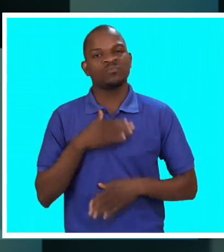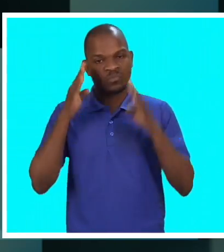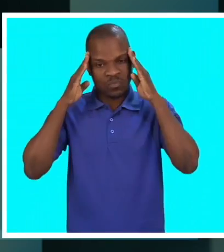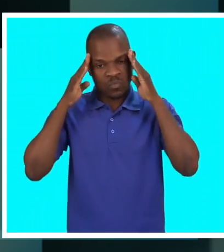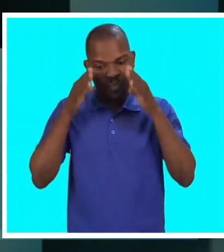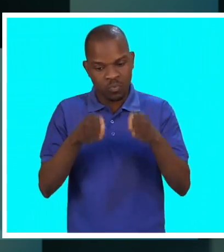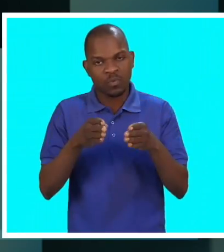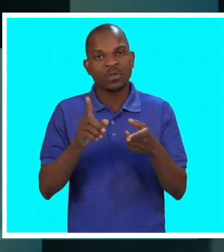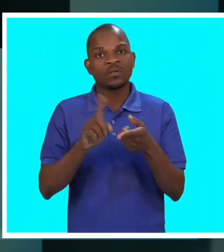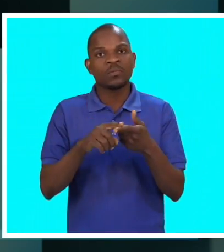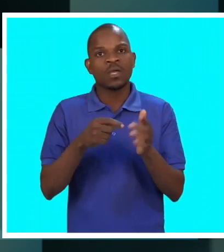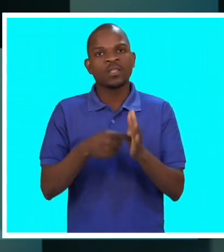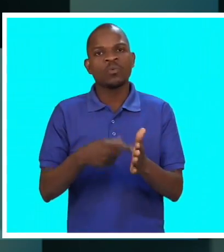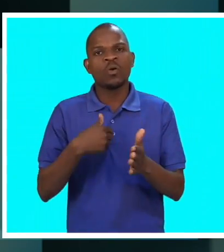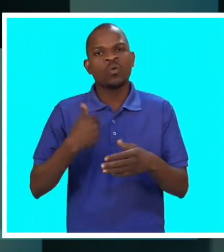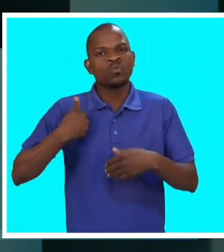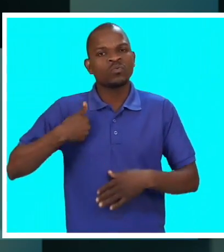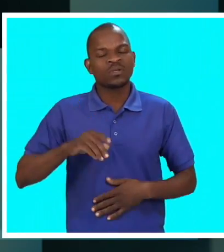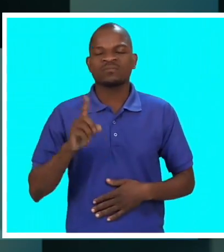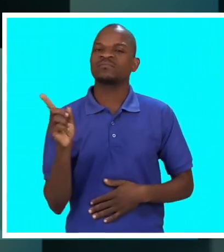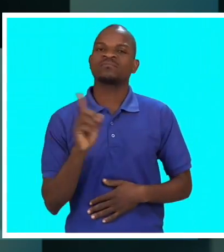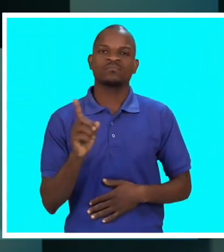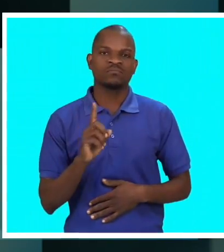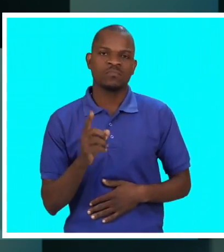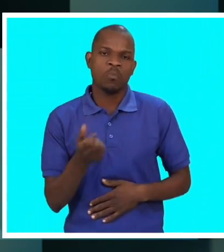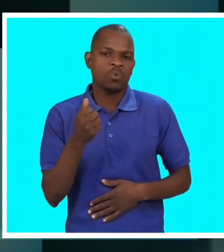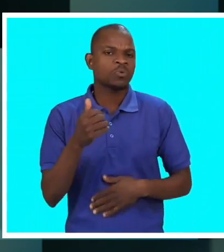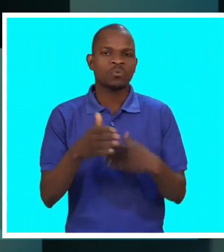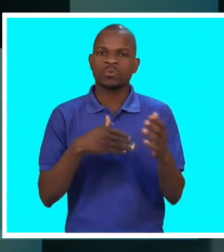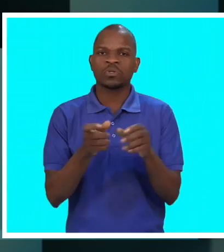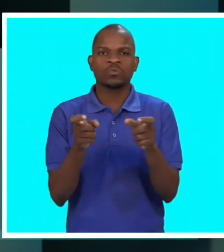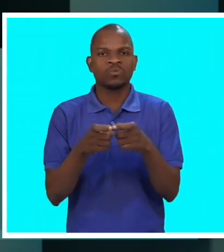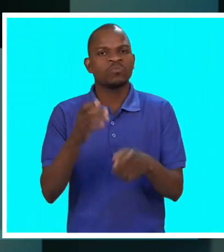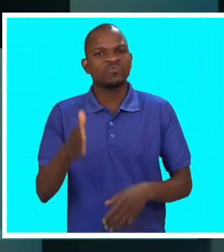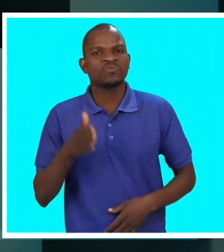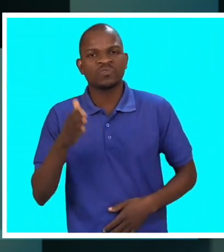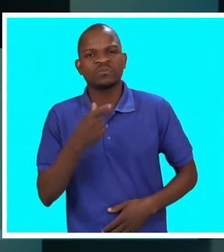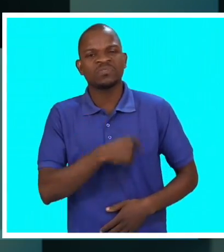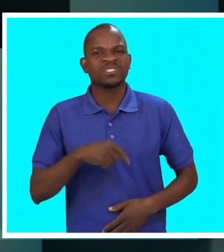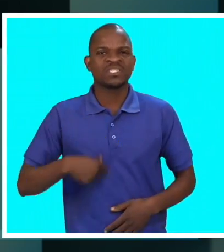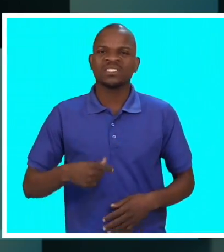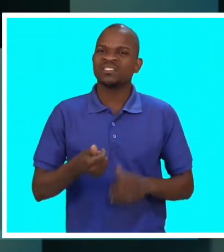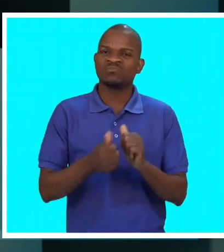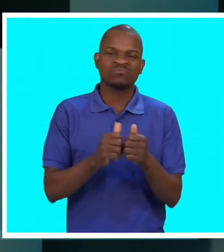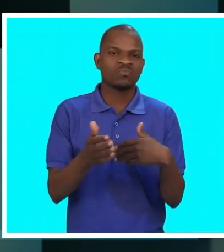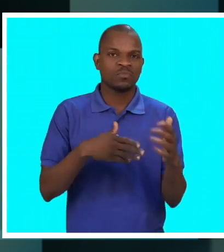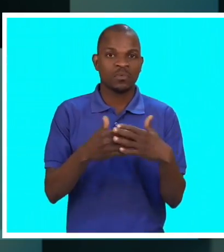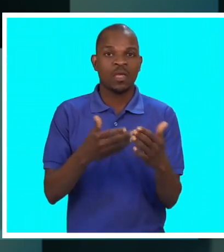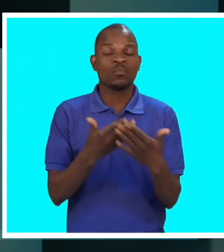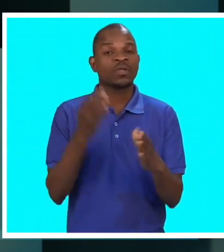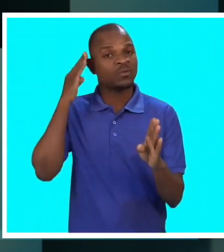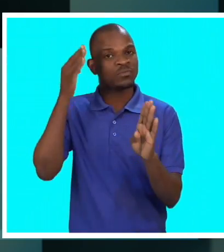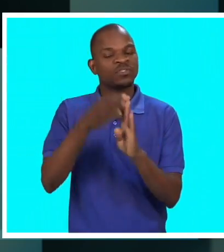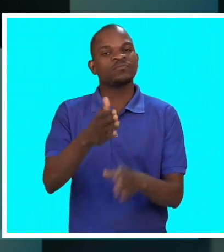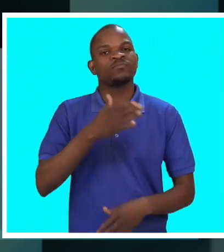focado e não é porque eu não quero deixar eles irem para o ferroviário para uma check-in para o desportivo esse é o meu objetivo formá-los eles serem